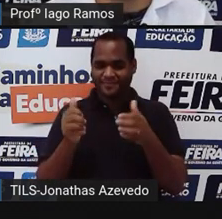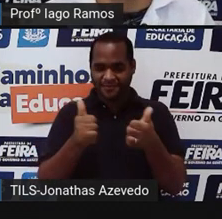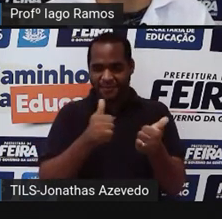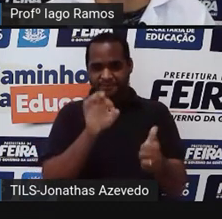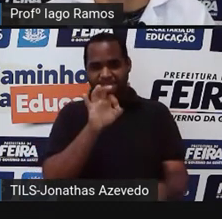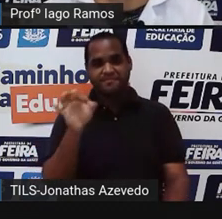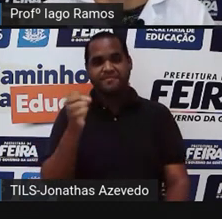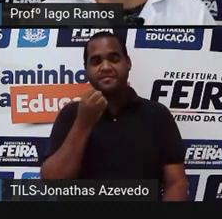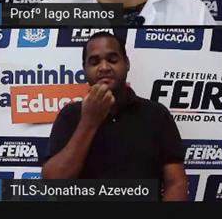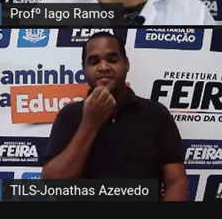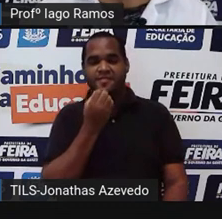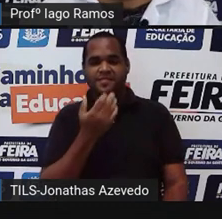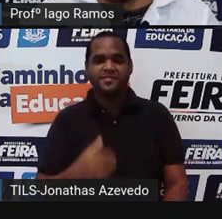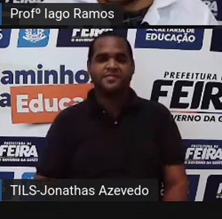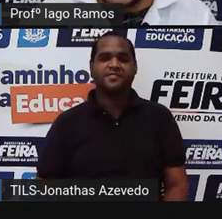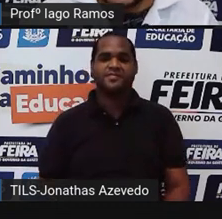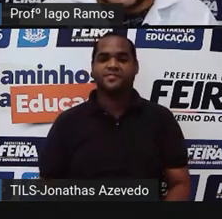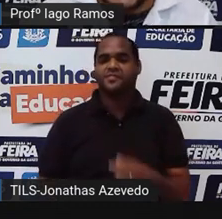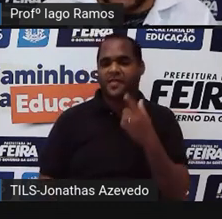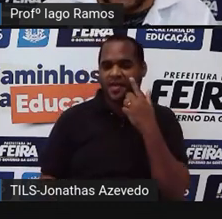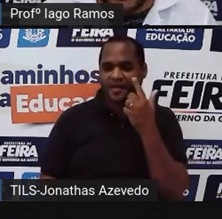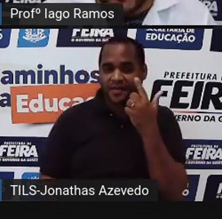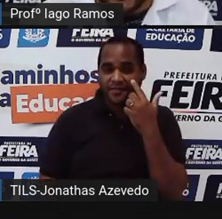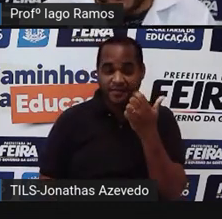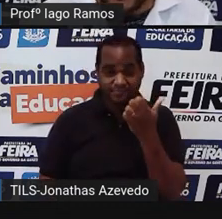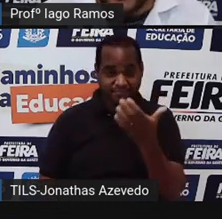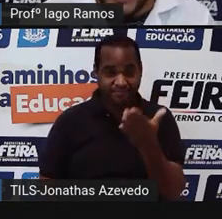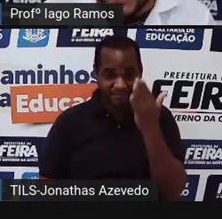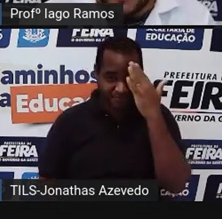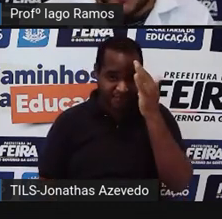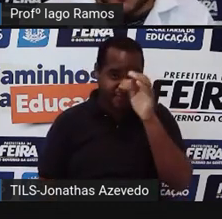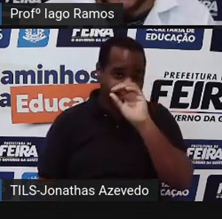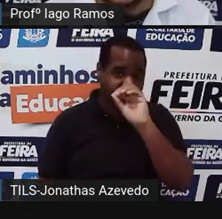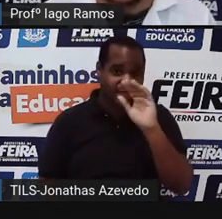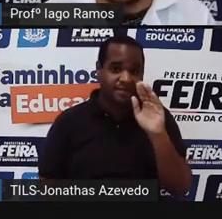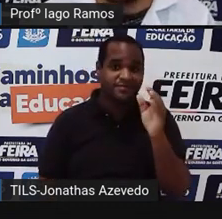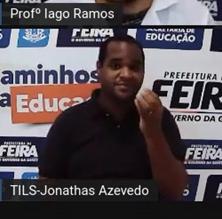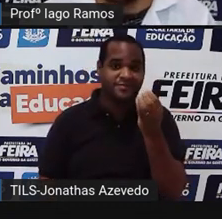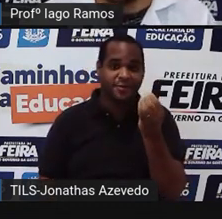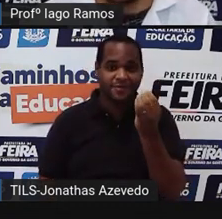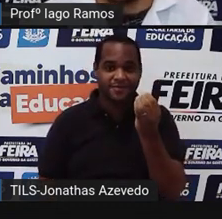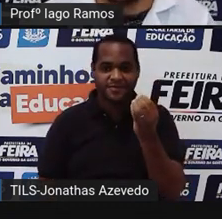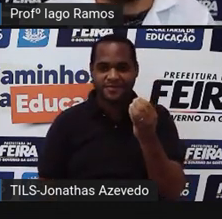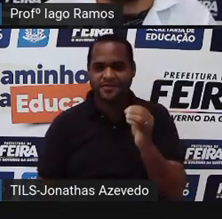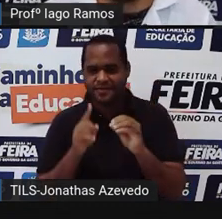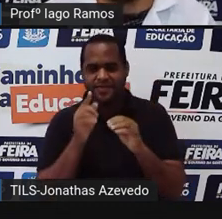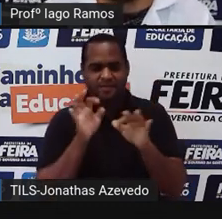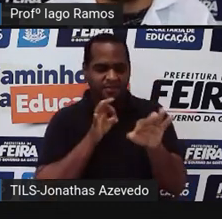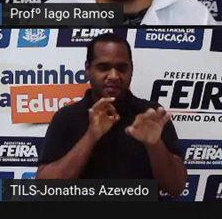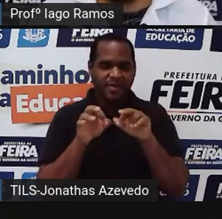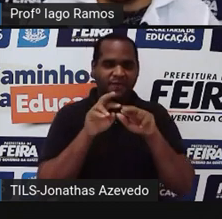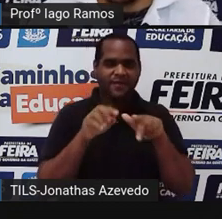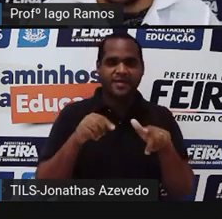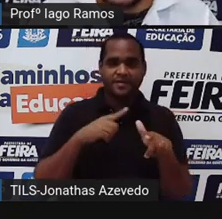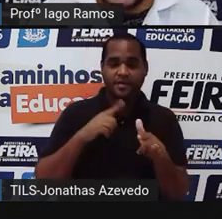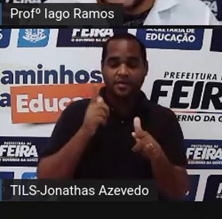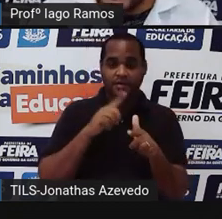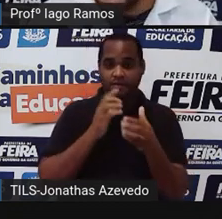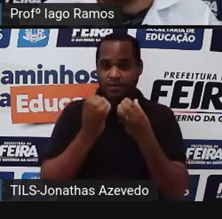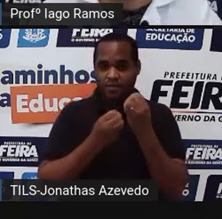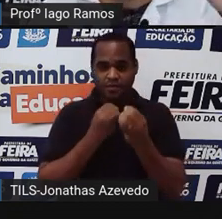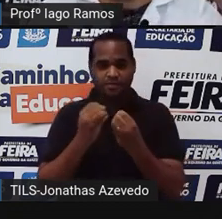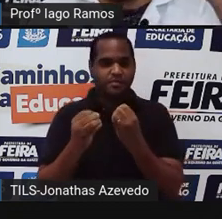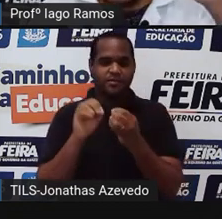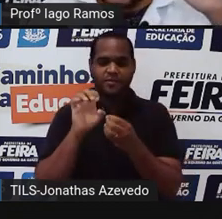Bom. Deixa eu ver se você entendeu, tá? Como se resolve essas equações